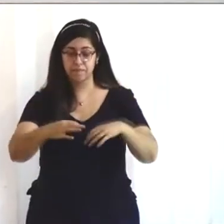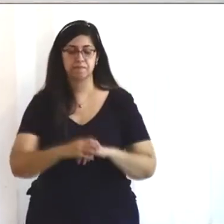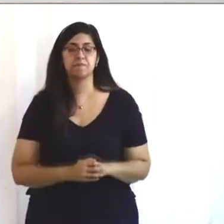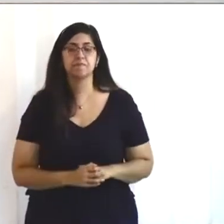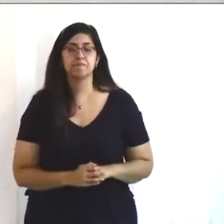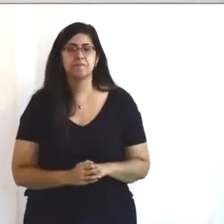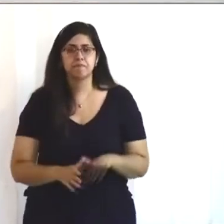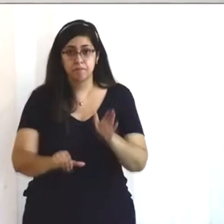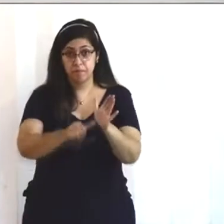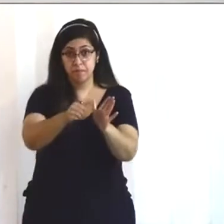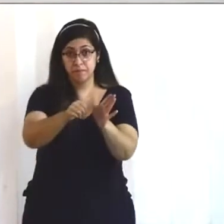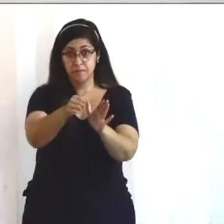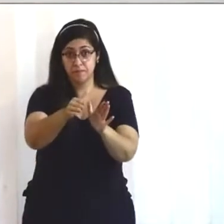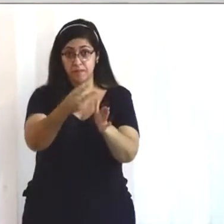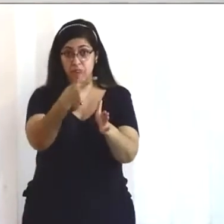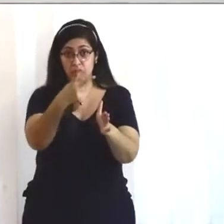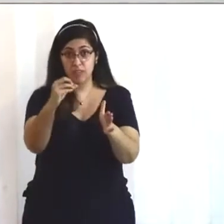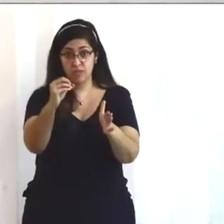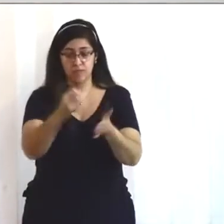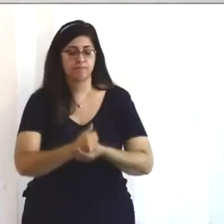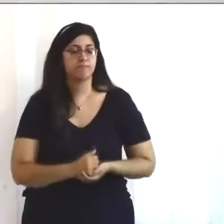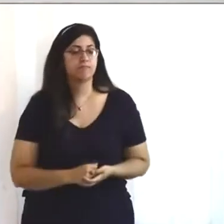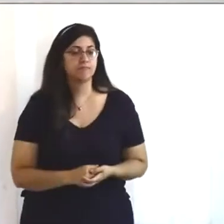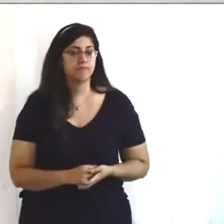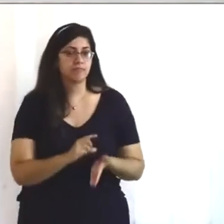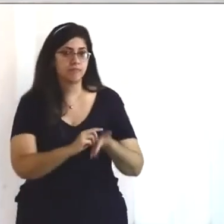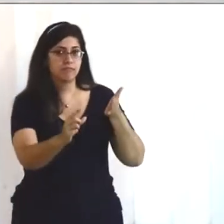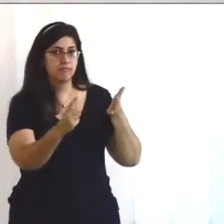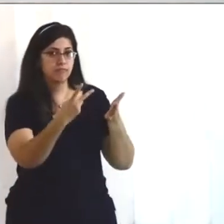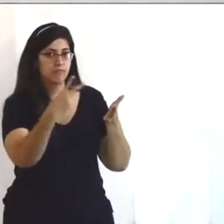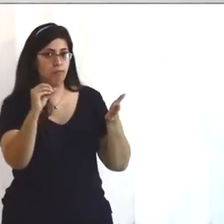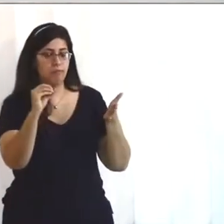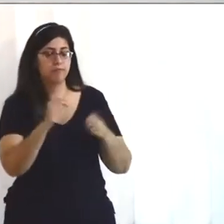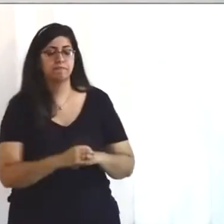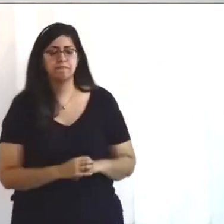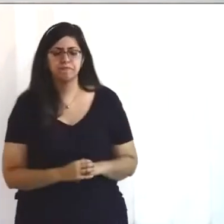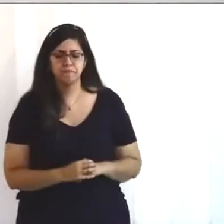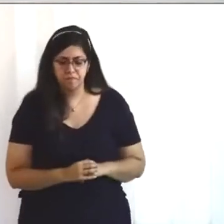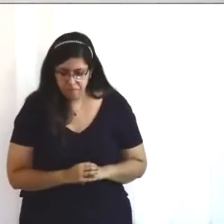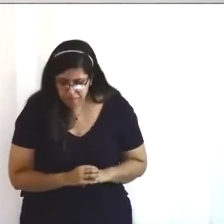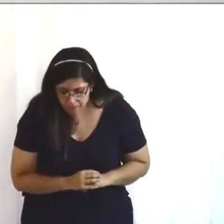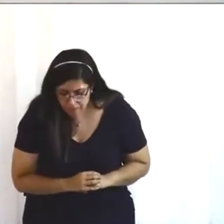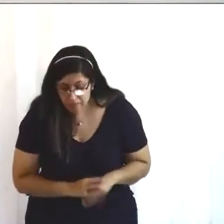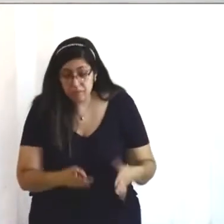aplicar. Comecemos, do versículo 20 para frente. Uma das coisas que